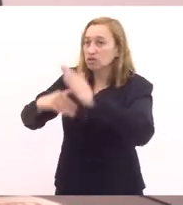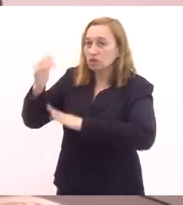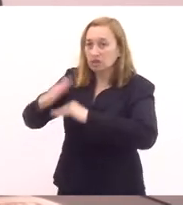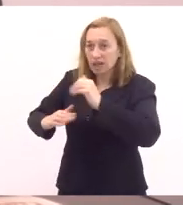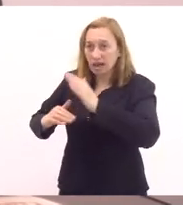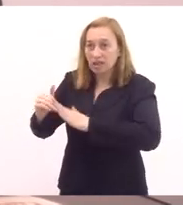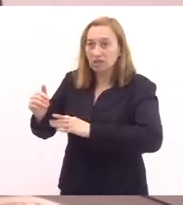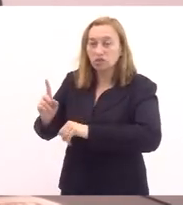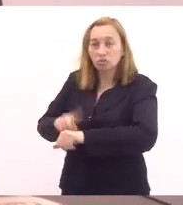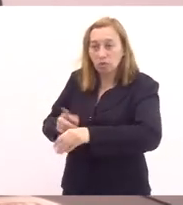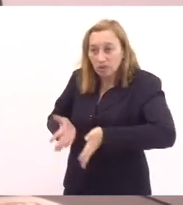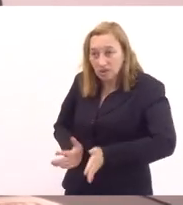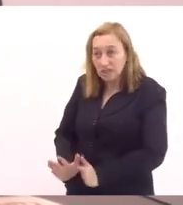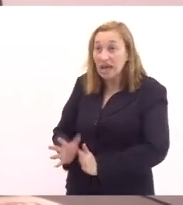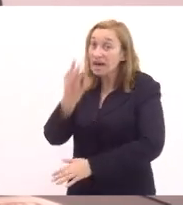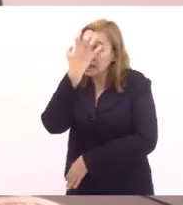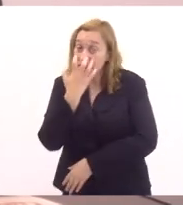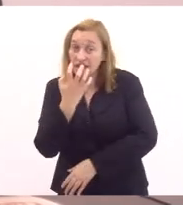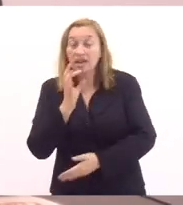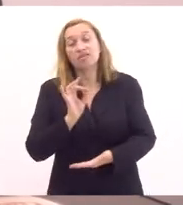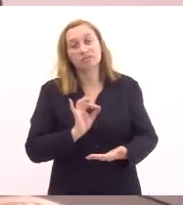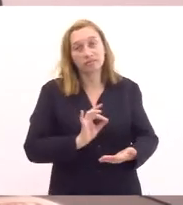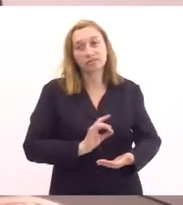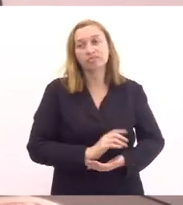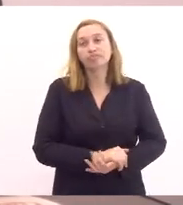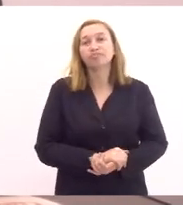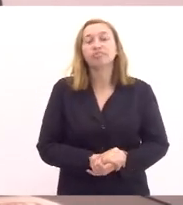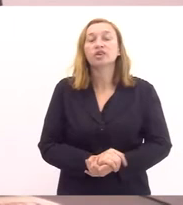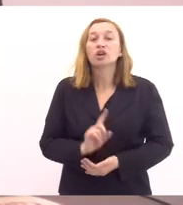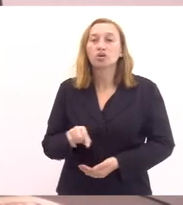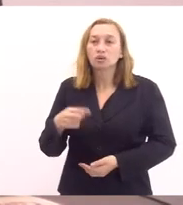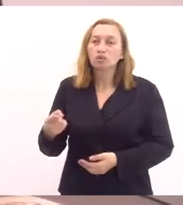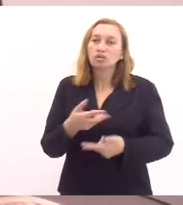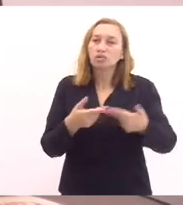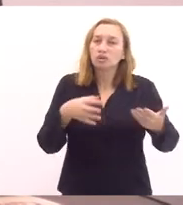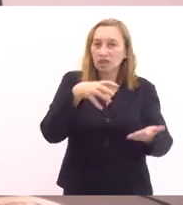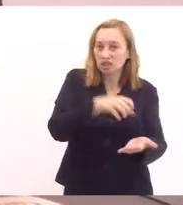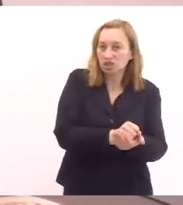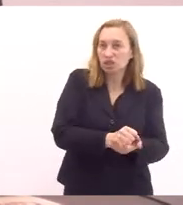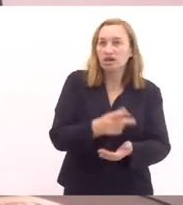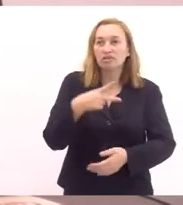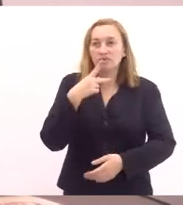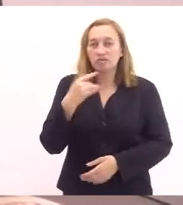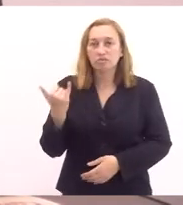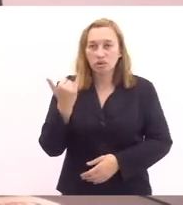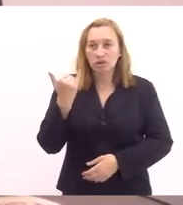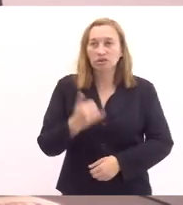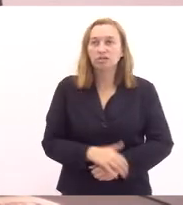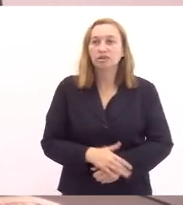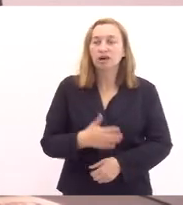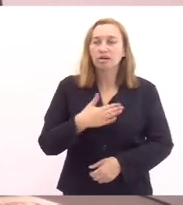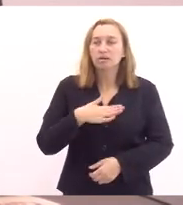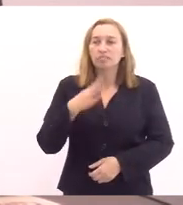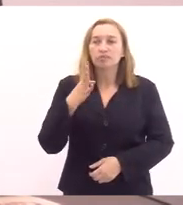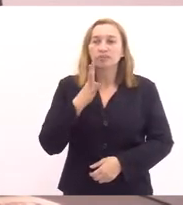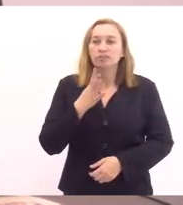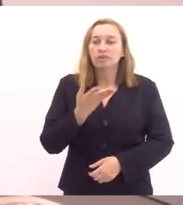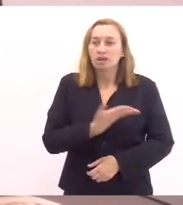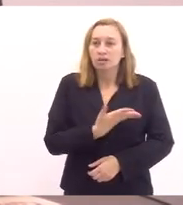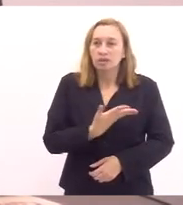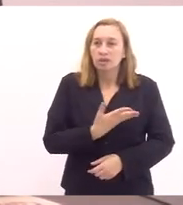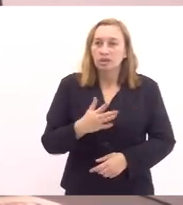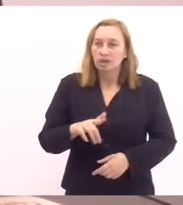enfim isso tudo é muito sério é muito presente ainda uma coisa que eu acho que vale a pena registrar até porque a minha colega que